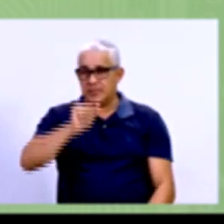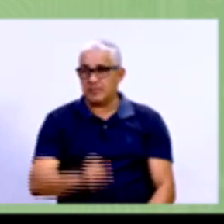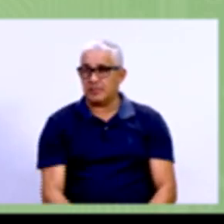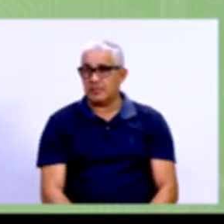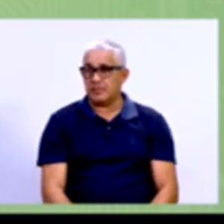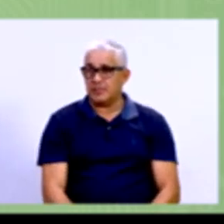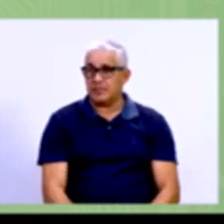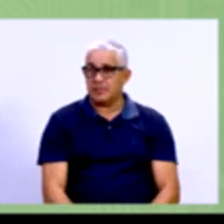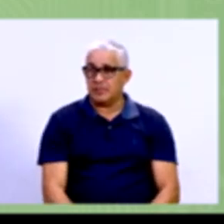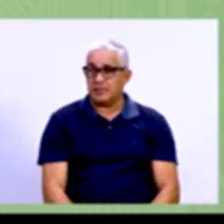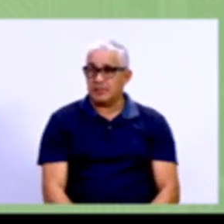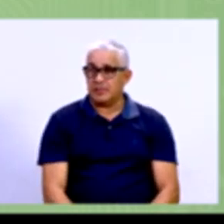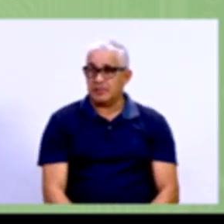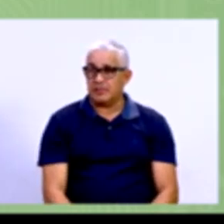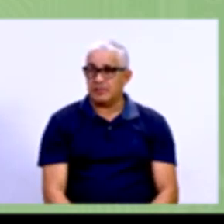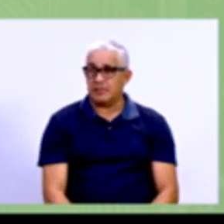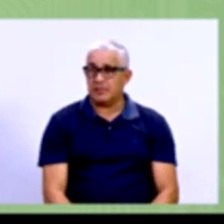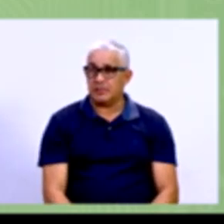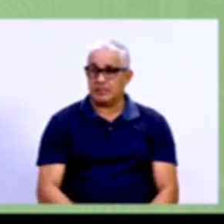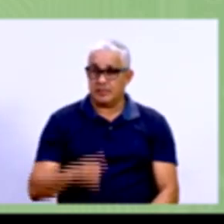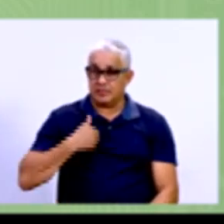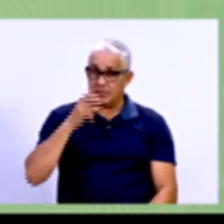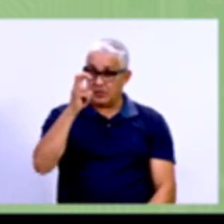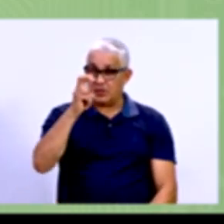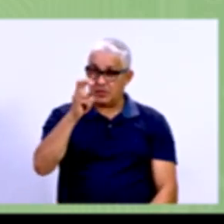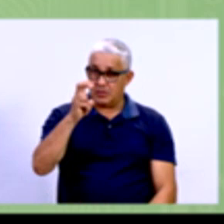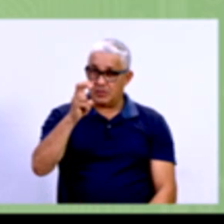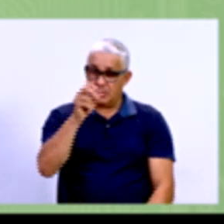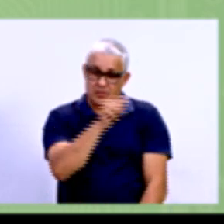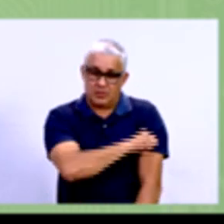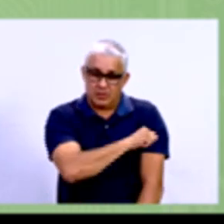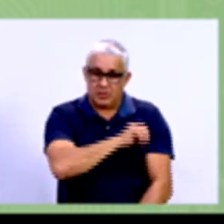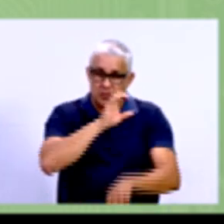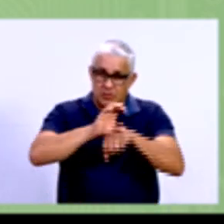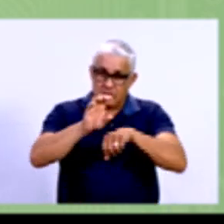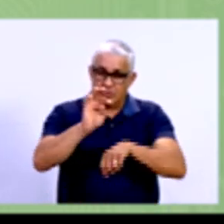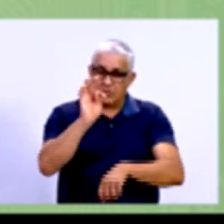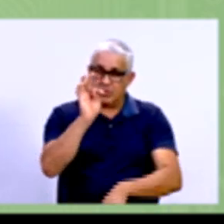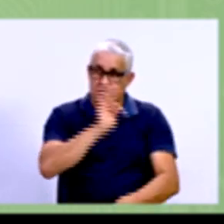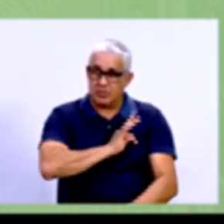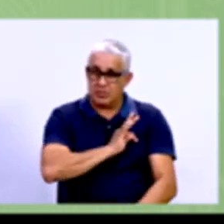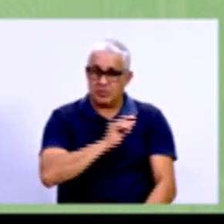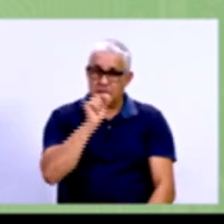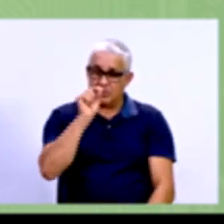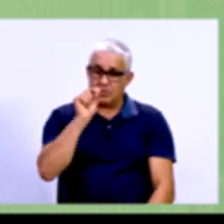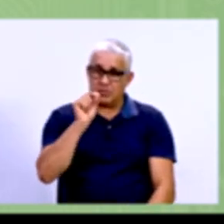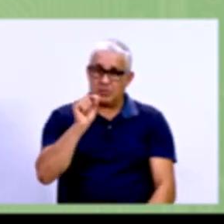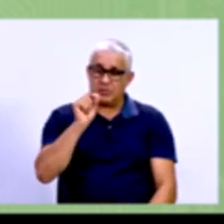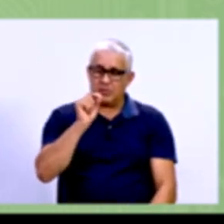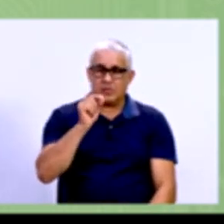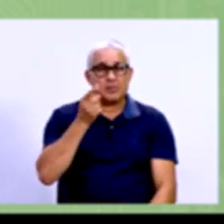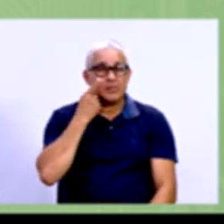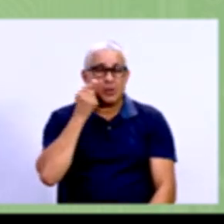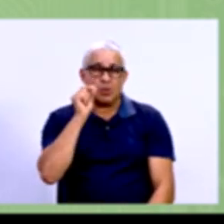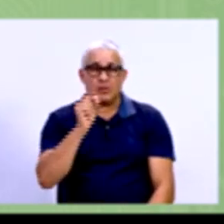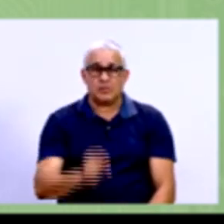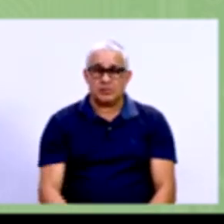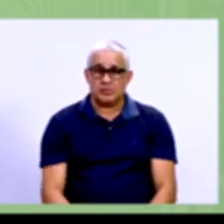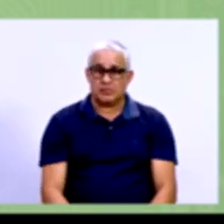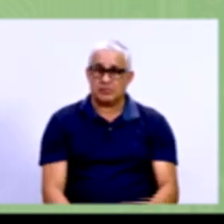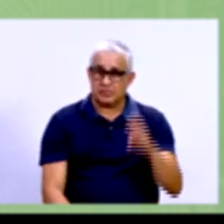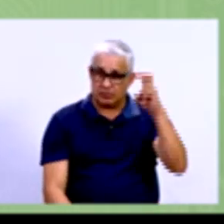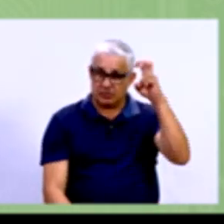seguintes dados, referentes à idade de 5 estudantes de um curso técnico. Olha o que eu acabei de verificar aqui, ó.